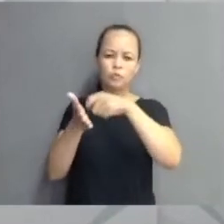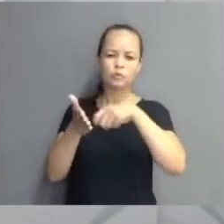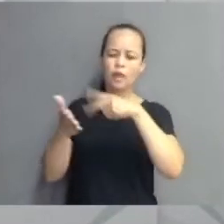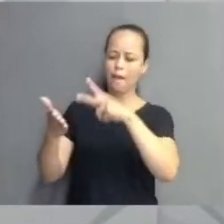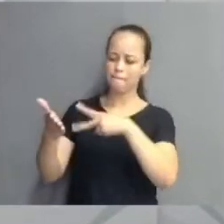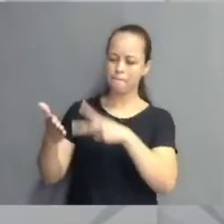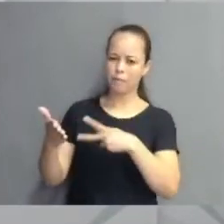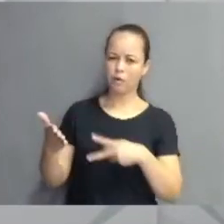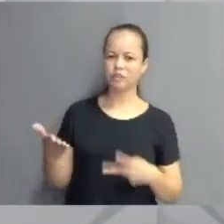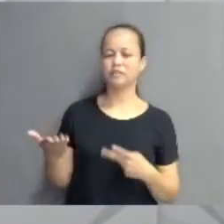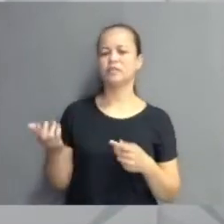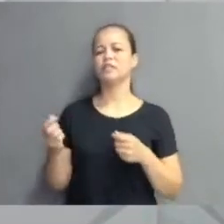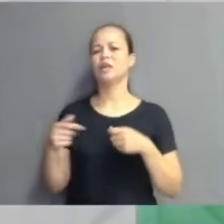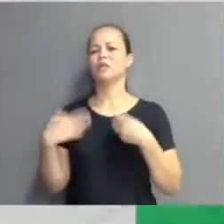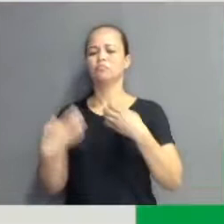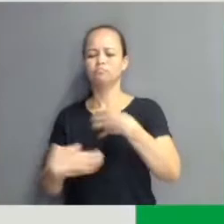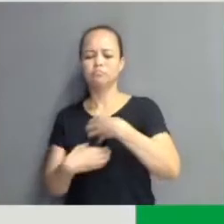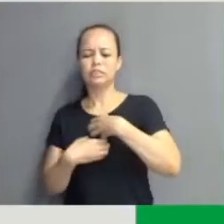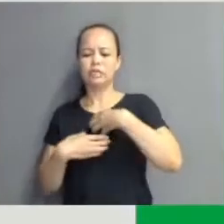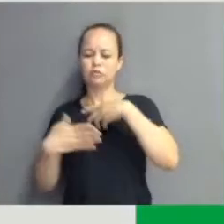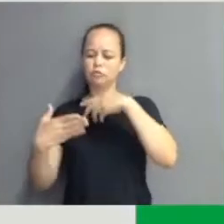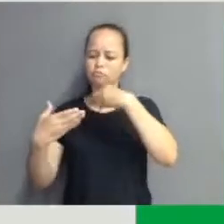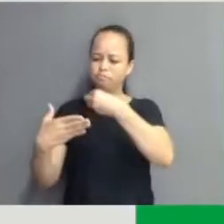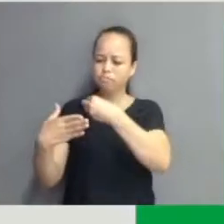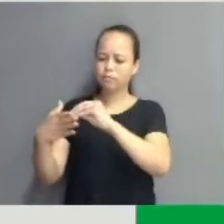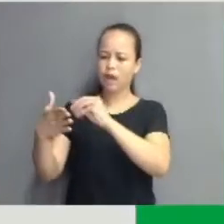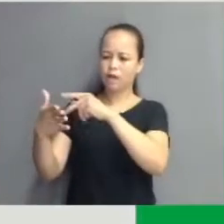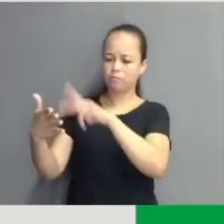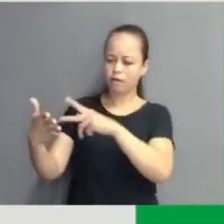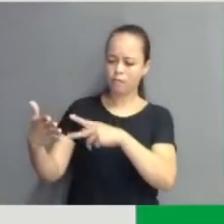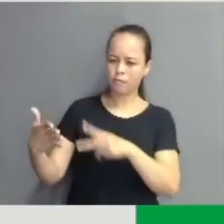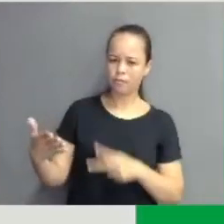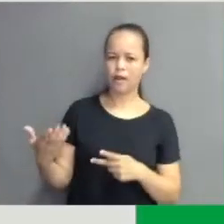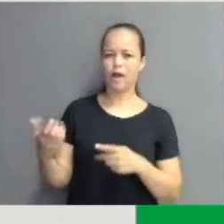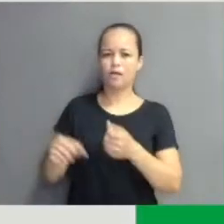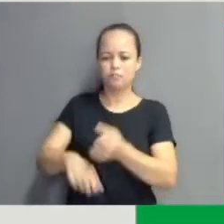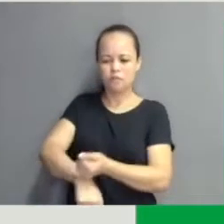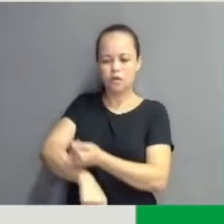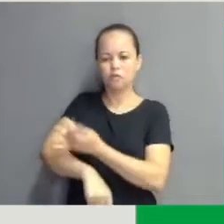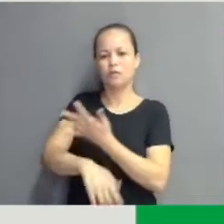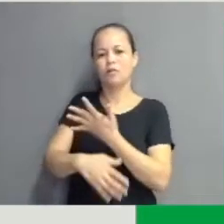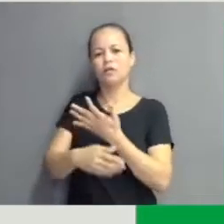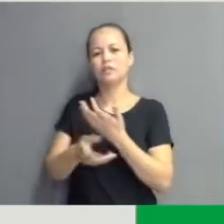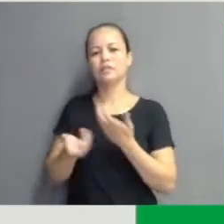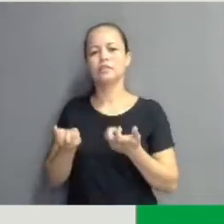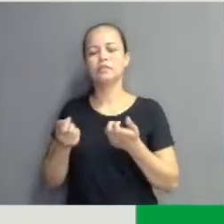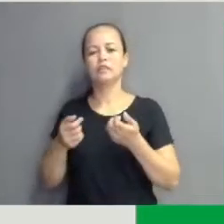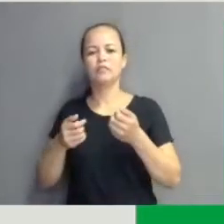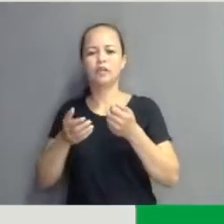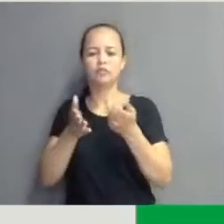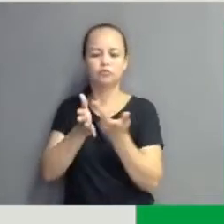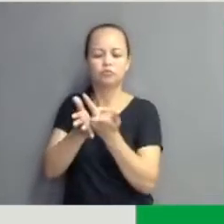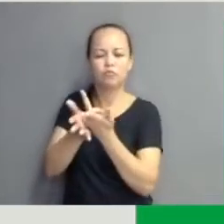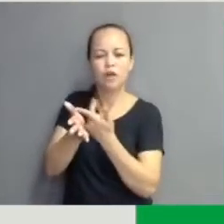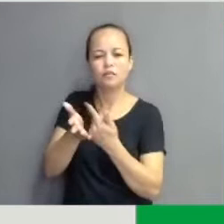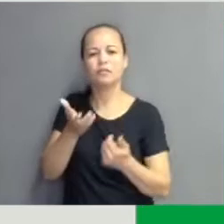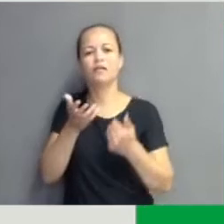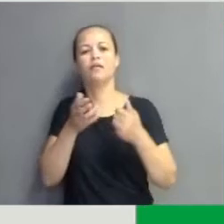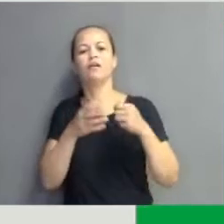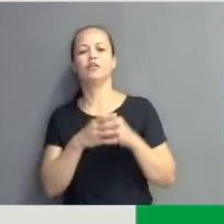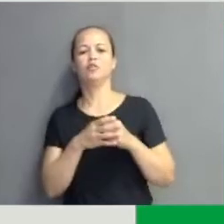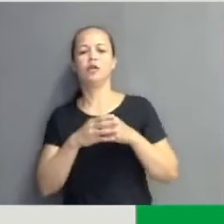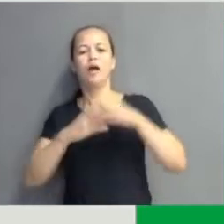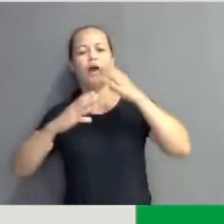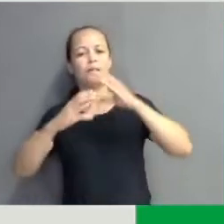coloca ali naquela poesias meus sentimentos às minhas emoções através os desenhos através da música